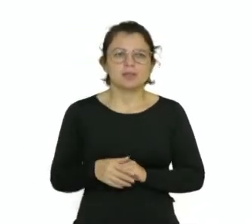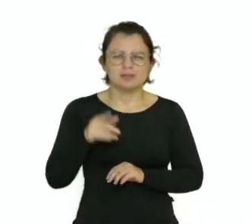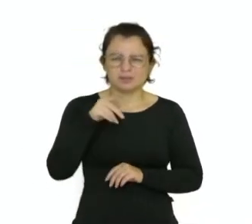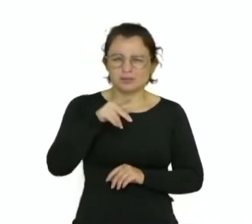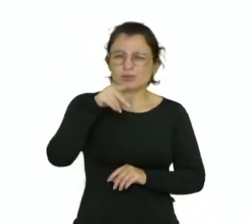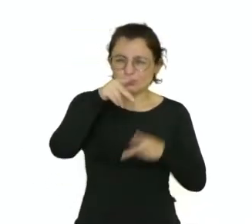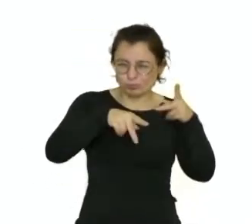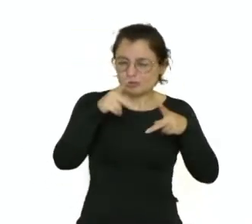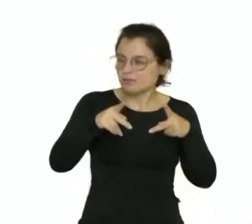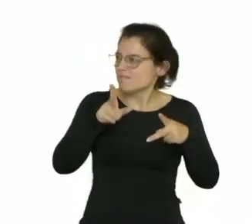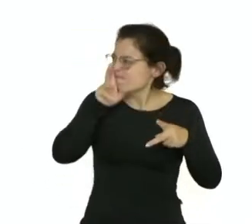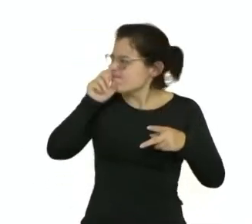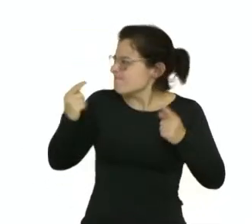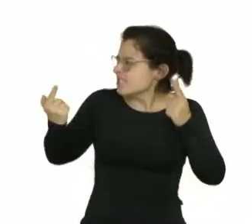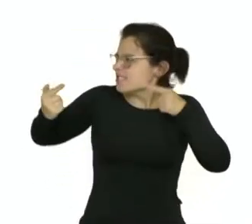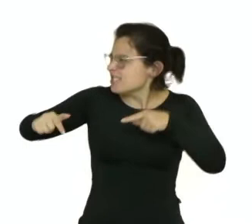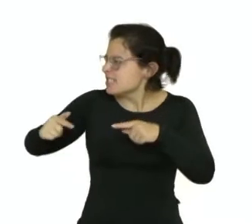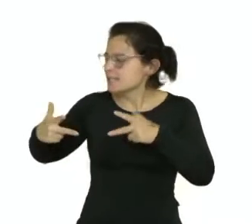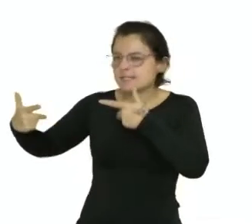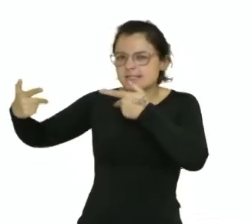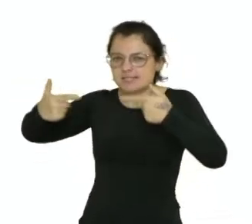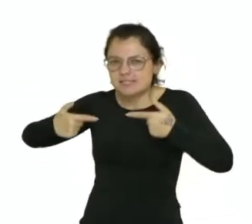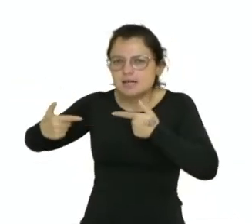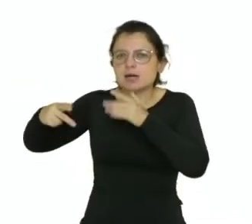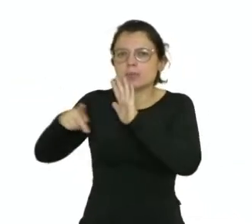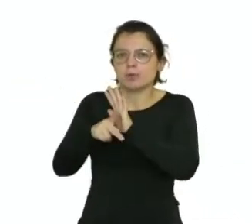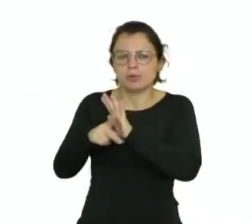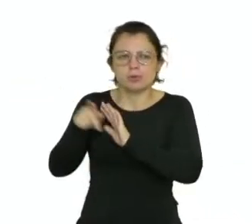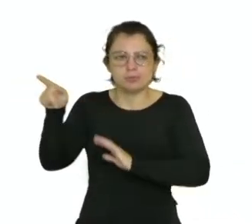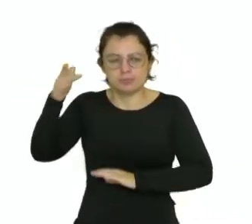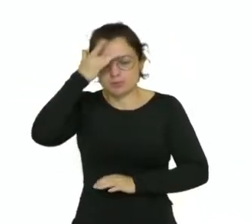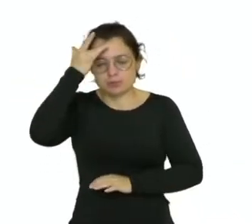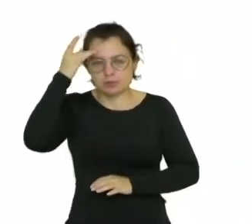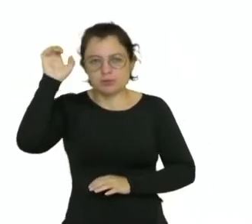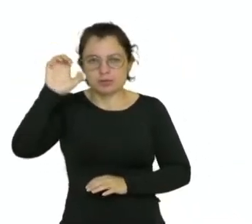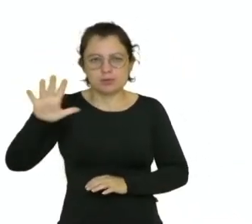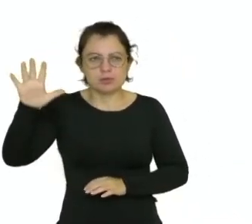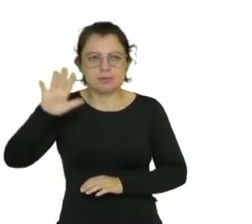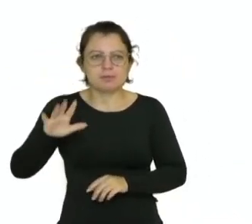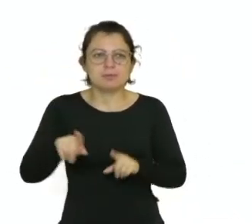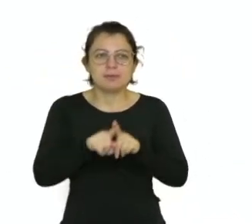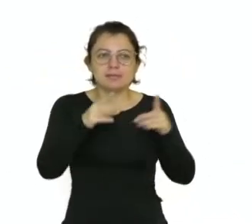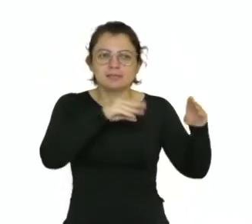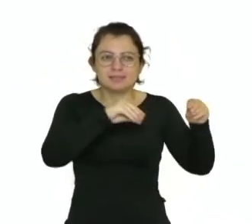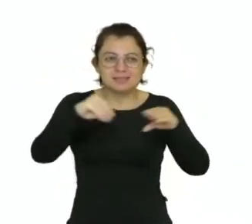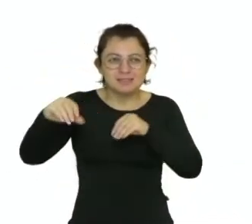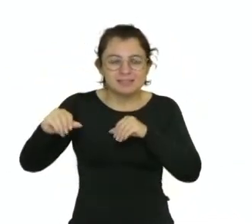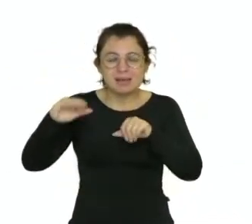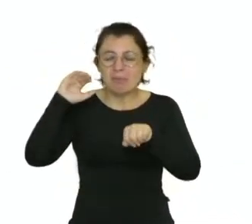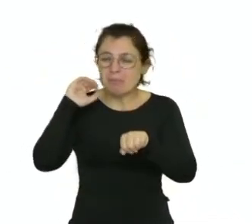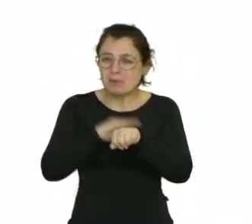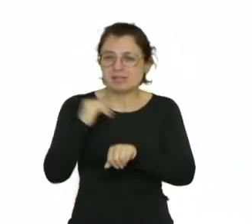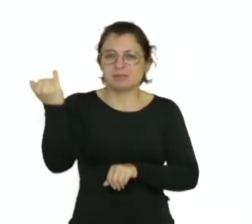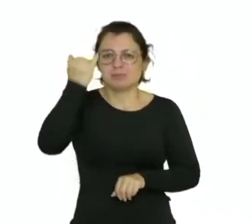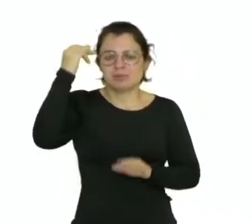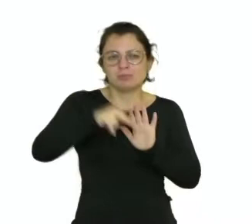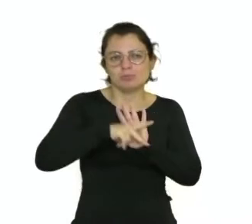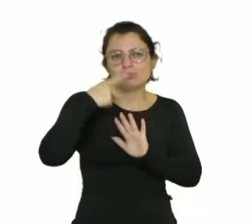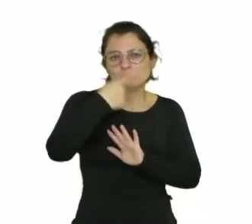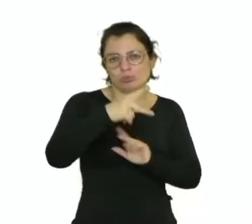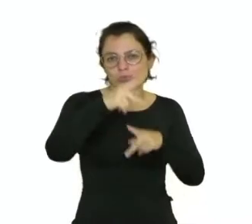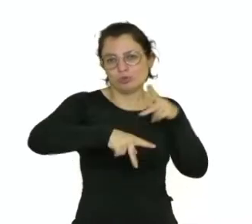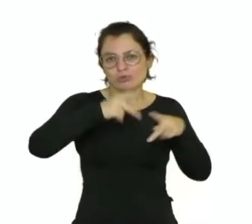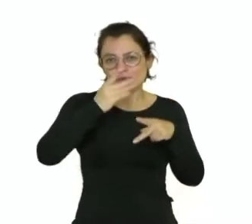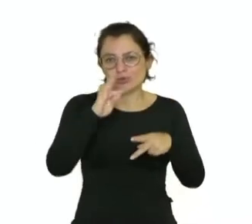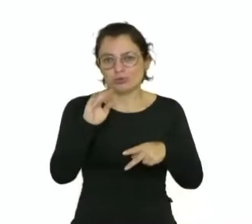contra os invasores. À época e ainda hoje, o território é um espaço social mais importante para esses povos.